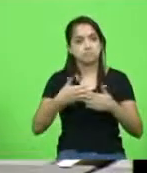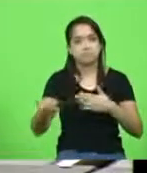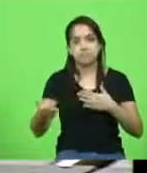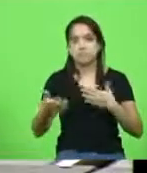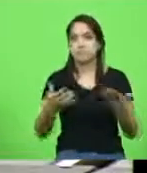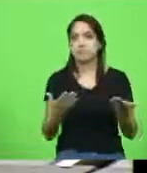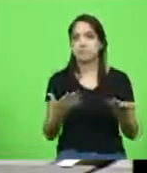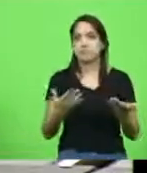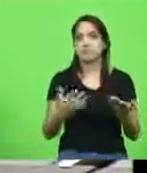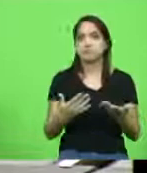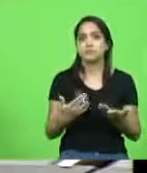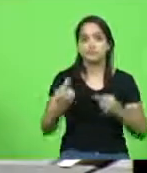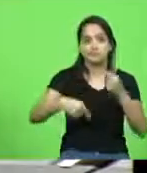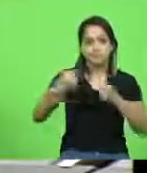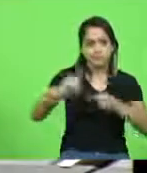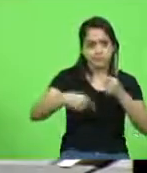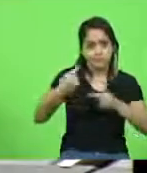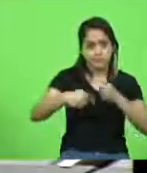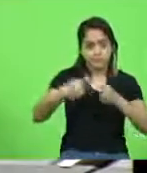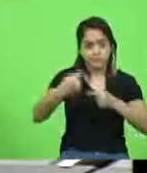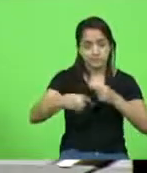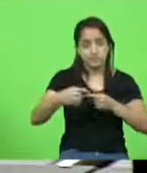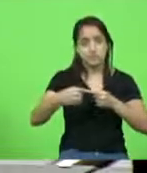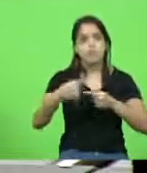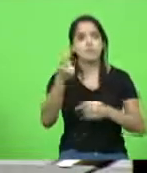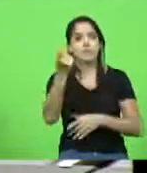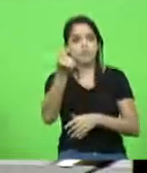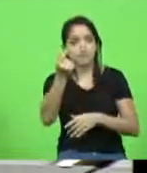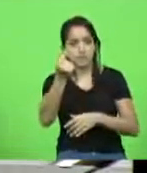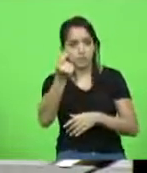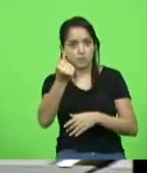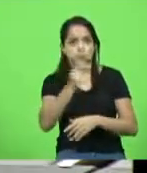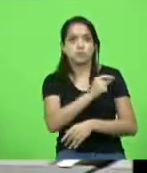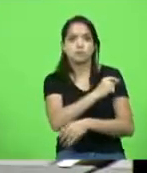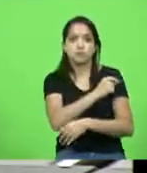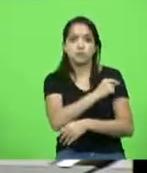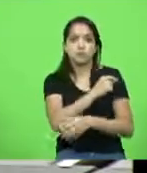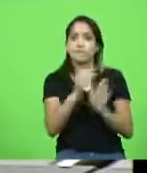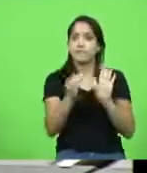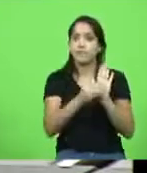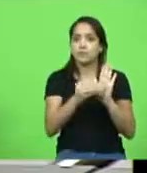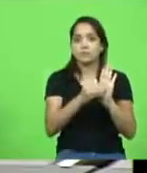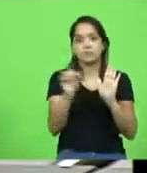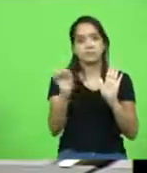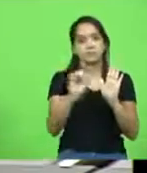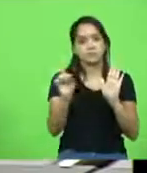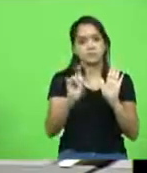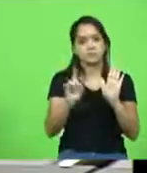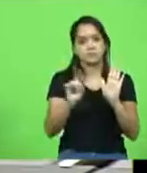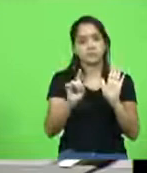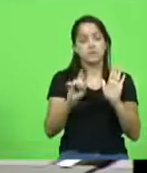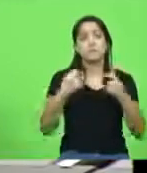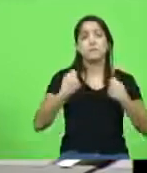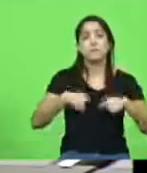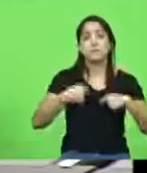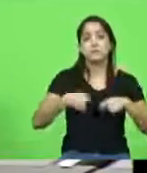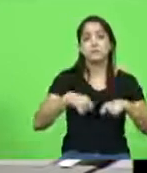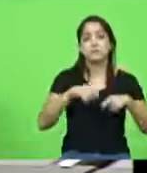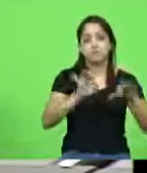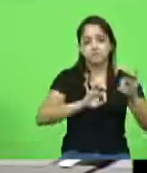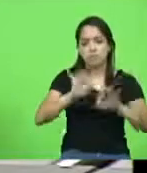briga política recurso e vacina não vão faltar o que tem que ter e